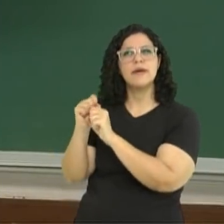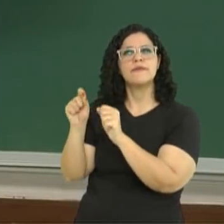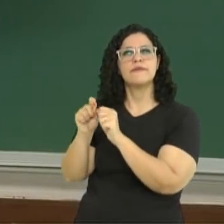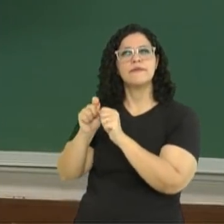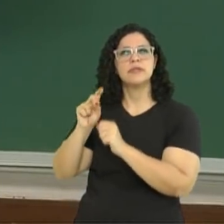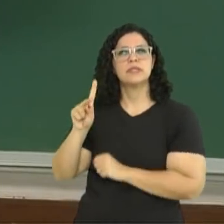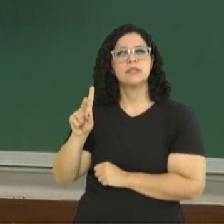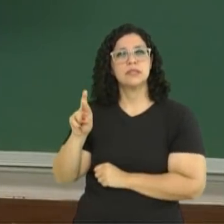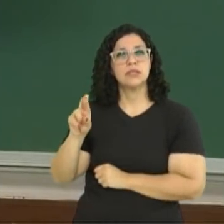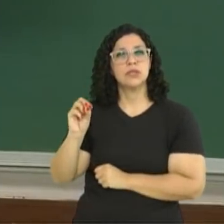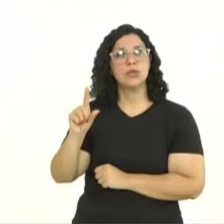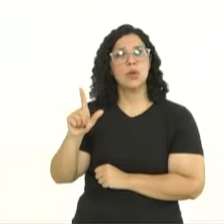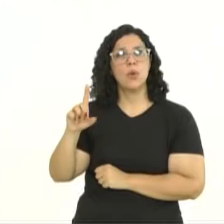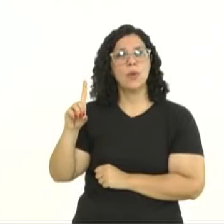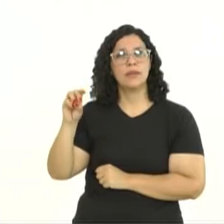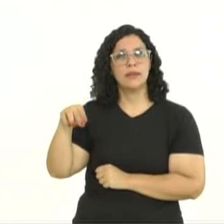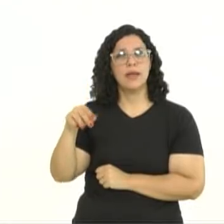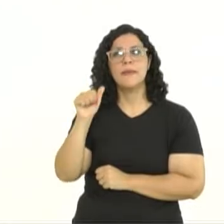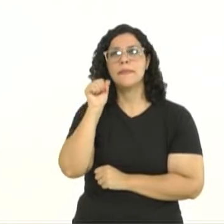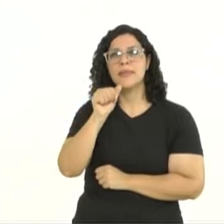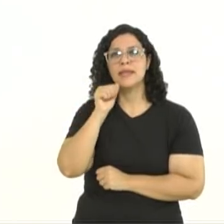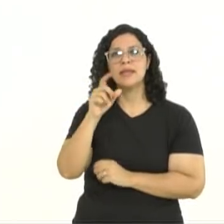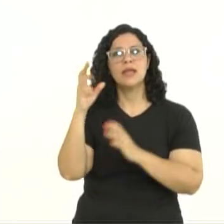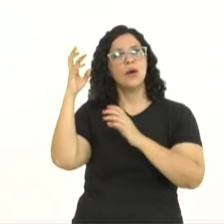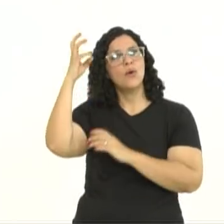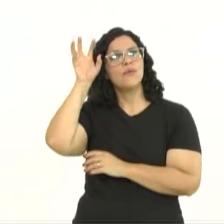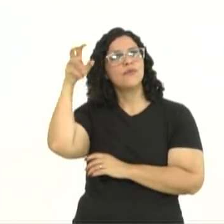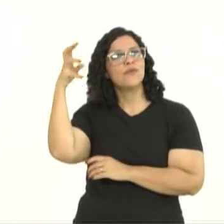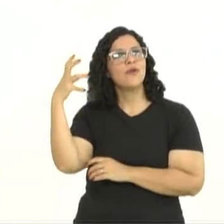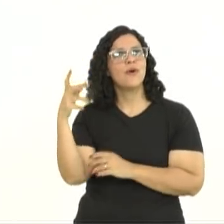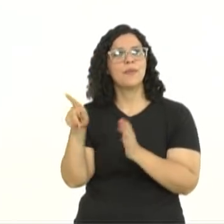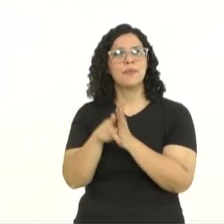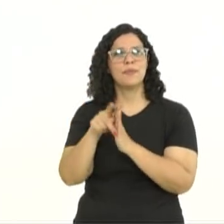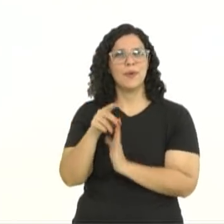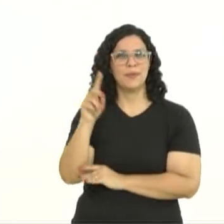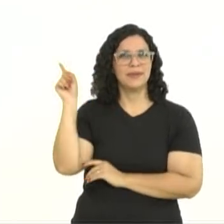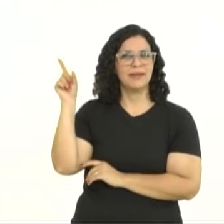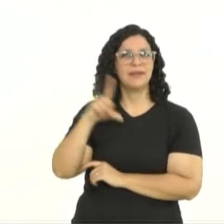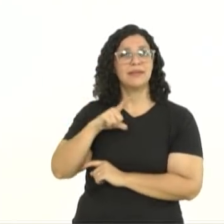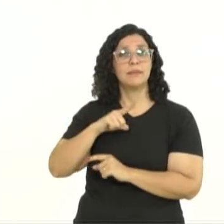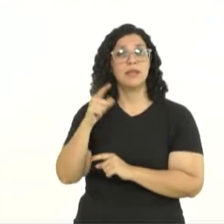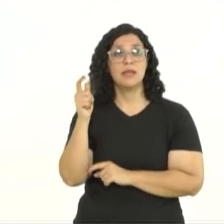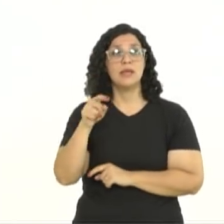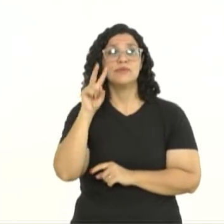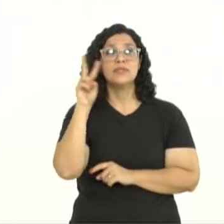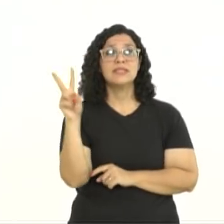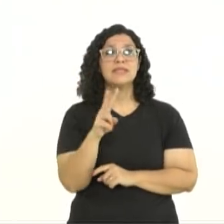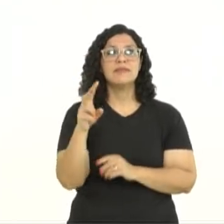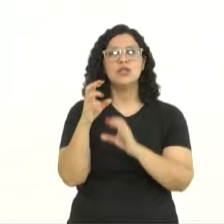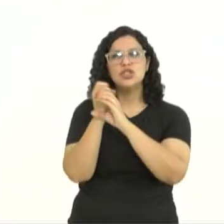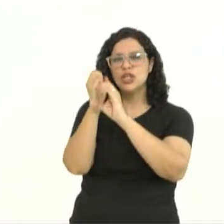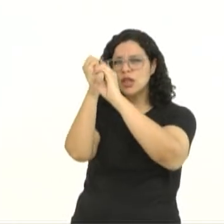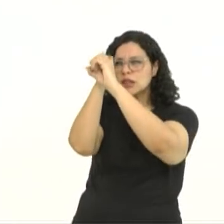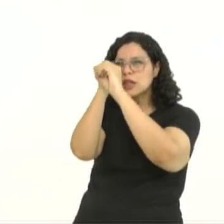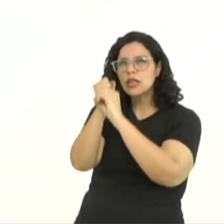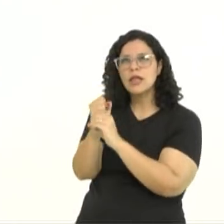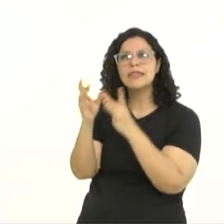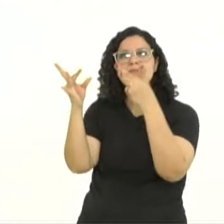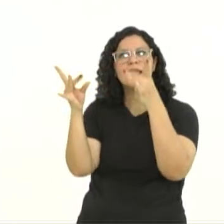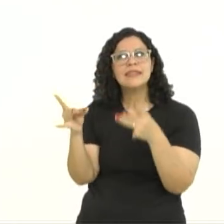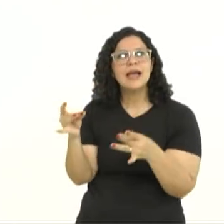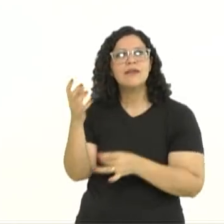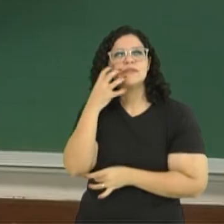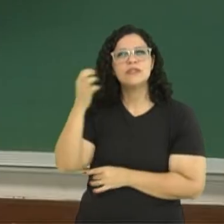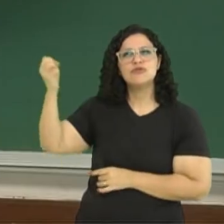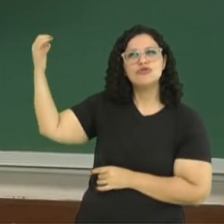de 1865, é menina com rosas no cabelo. Então o que acontece? A textura aqui, você enxerga a textura pela própria sombra.